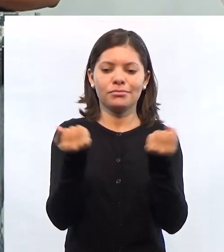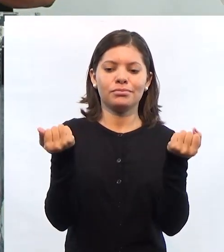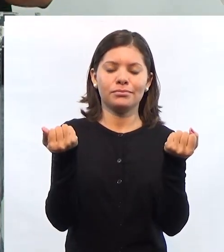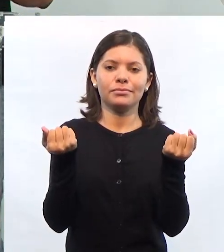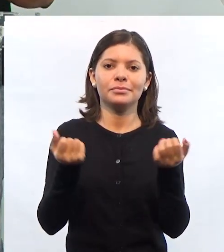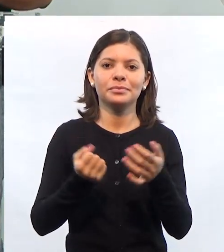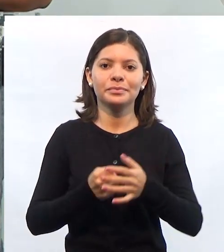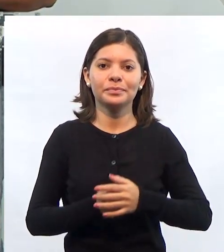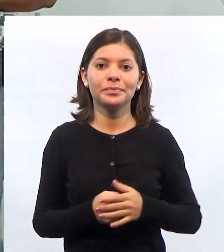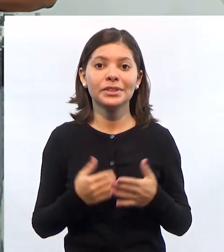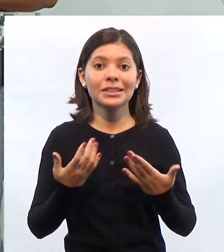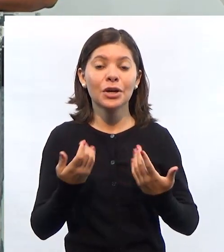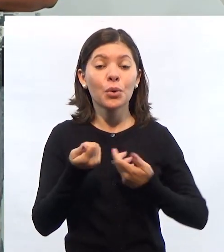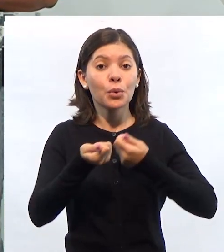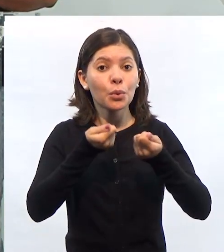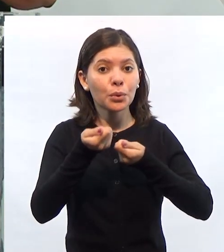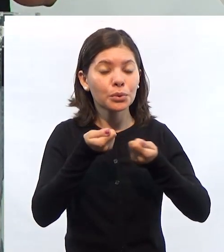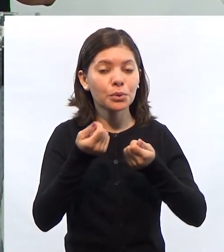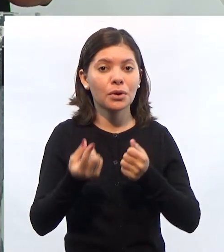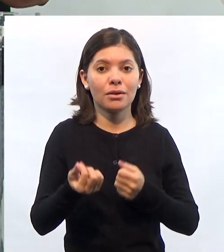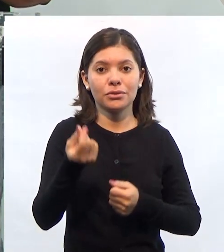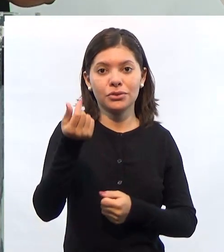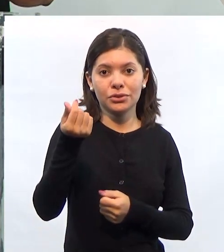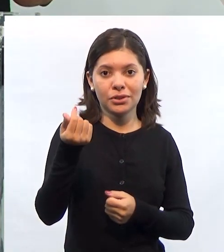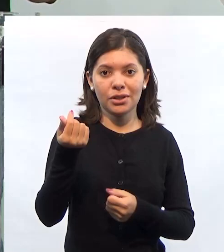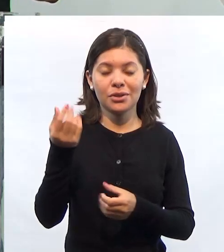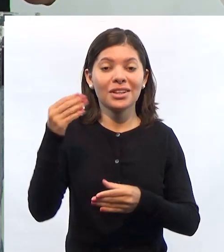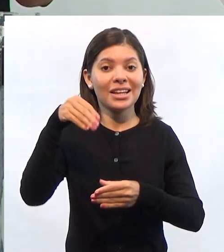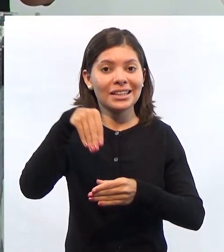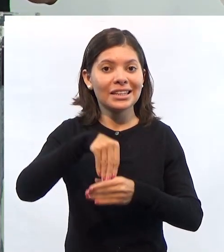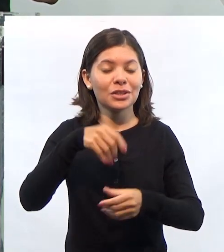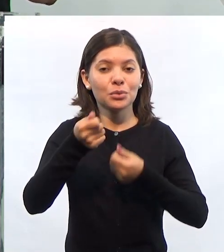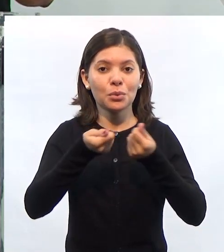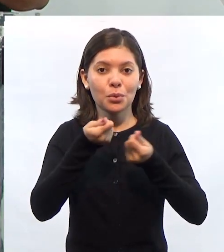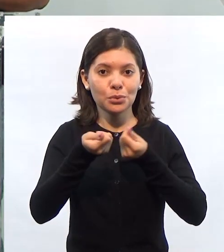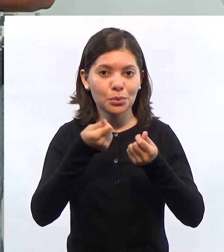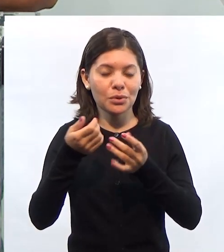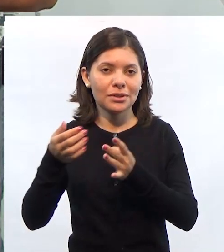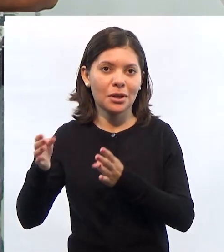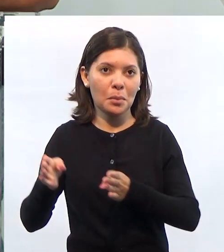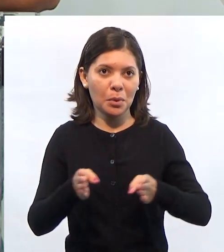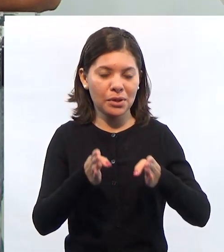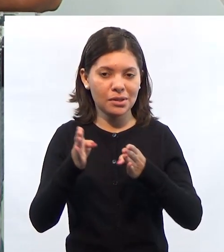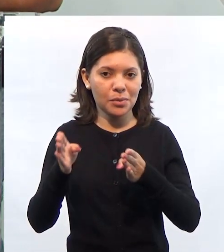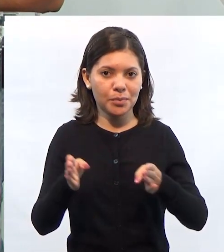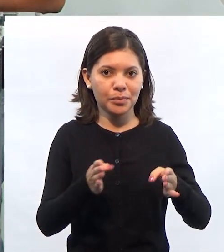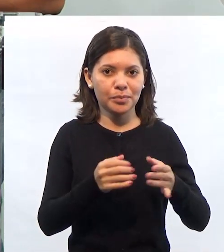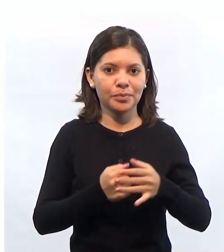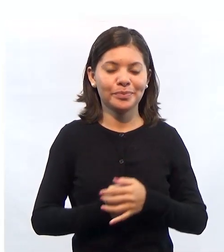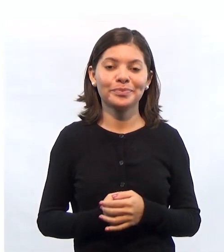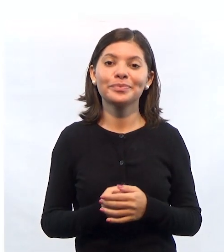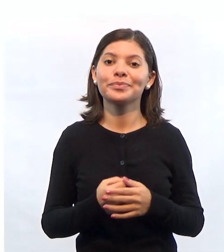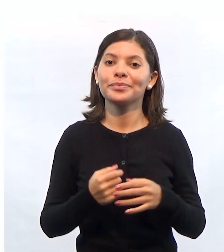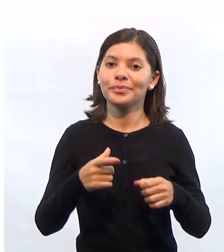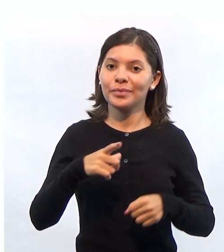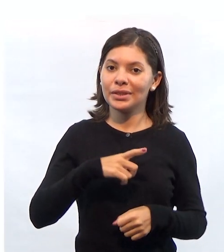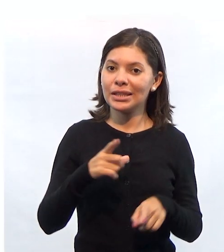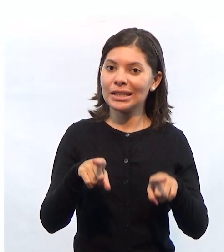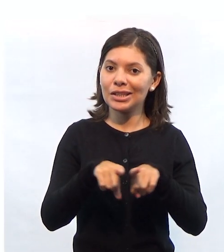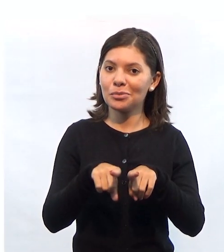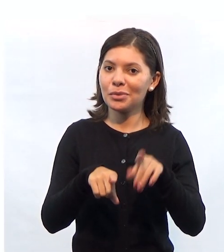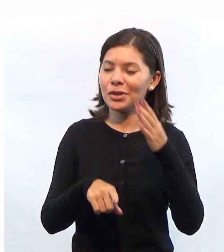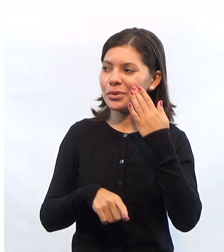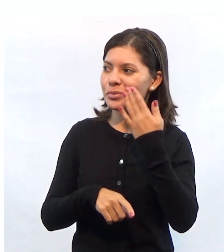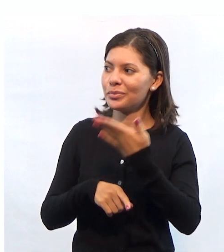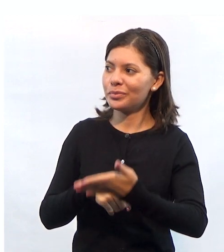então controlar os custos da produção também faz parte do controle da produção e nós temos